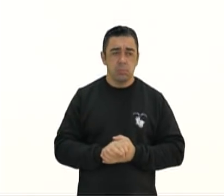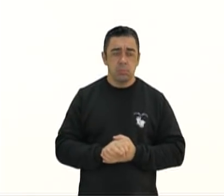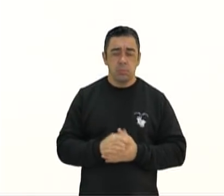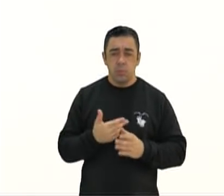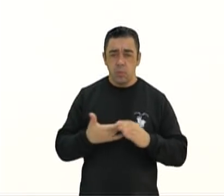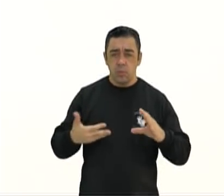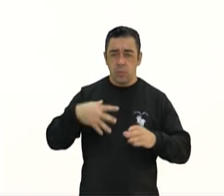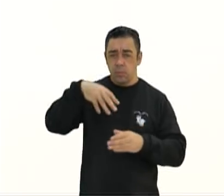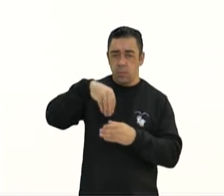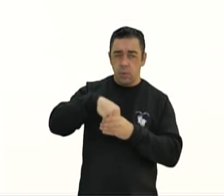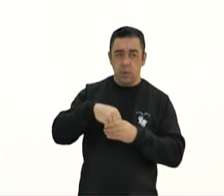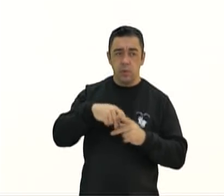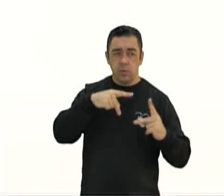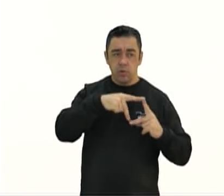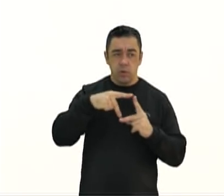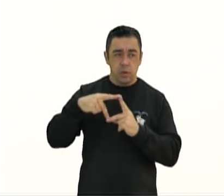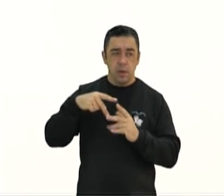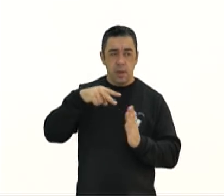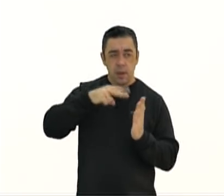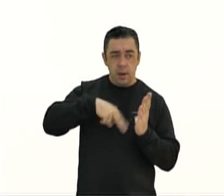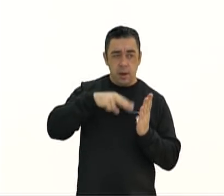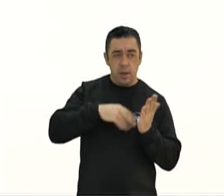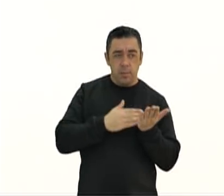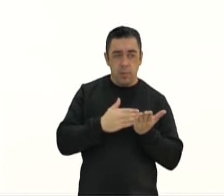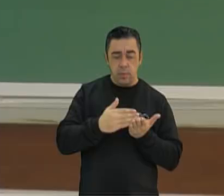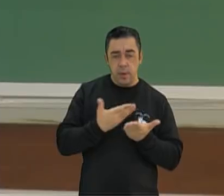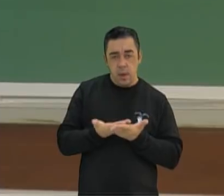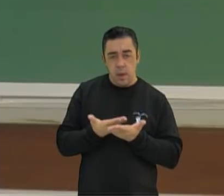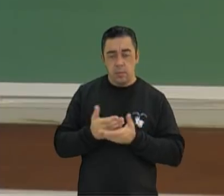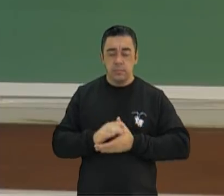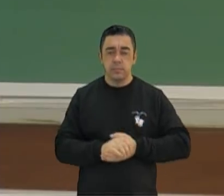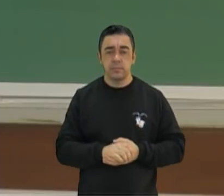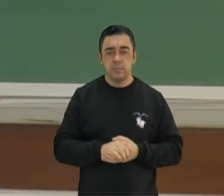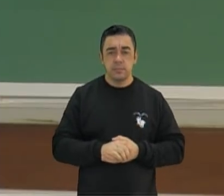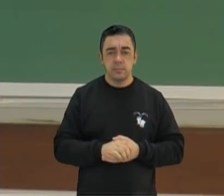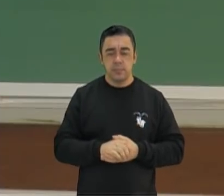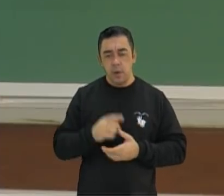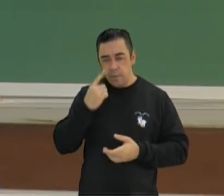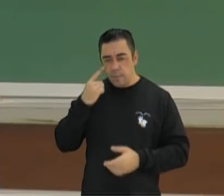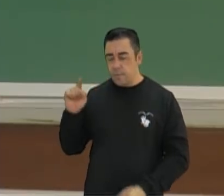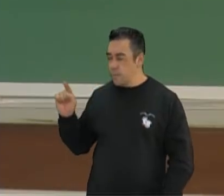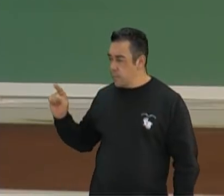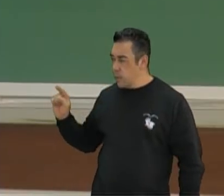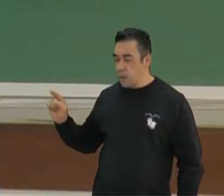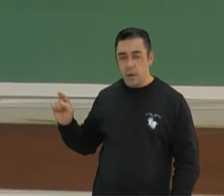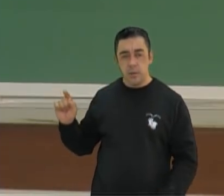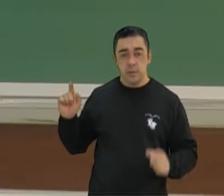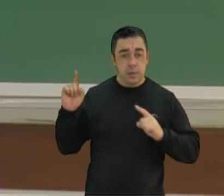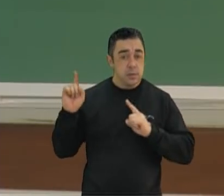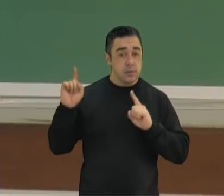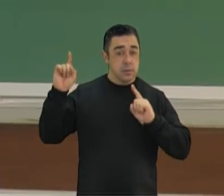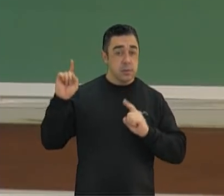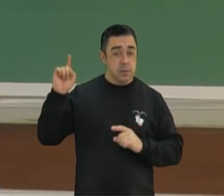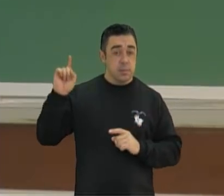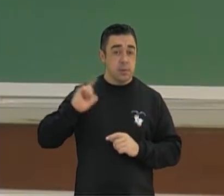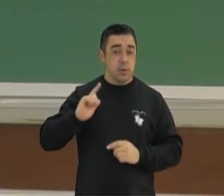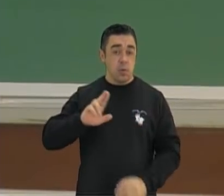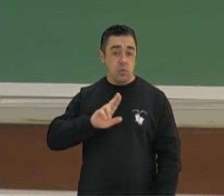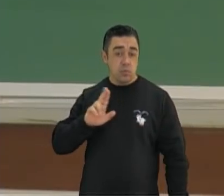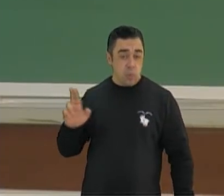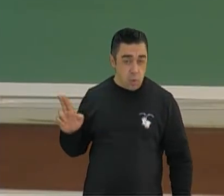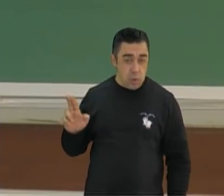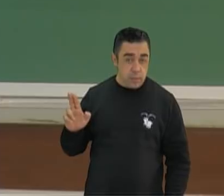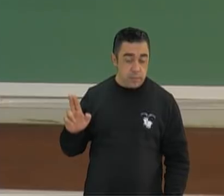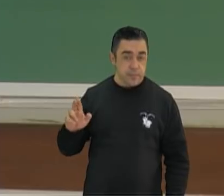Elementos da tirinha que nós lemos no início da aula. Vamos lá. Veja que lá no alto do quadrinho a gente tem o nome da